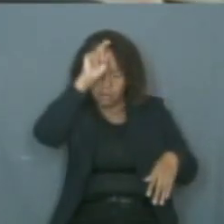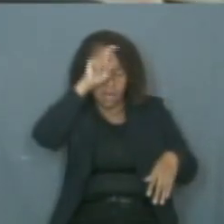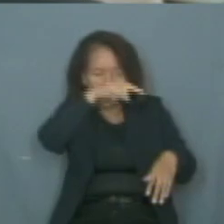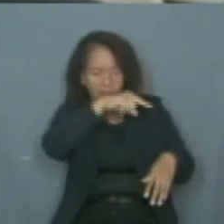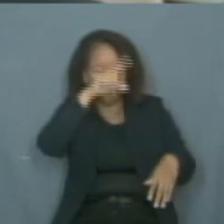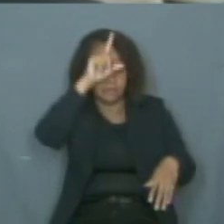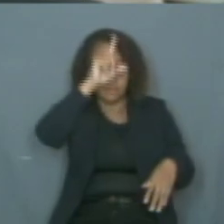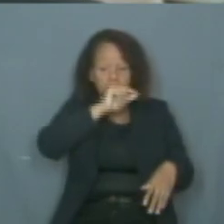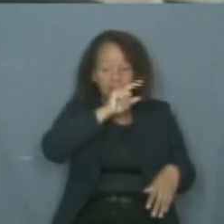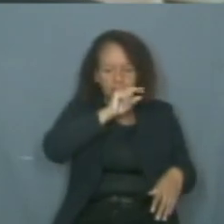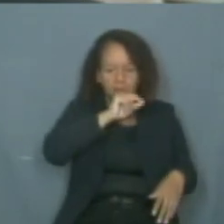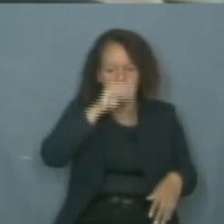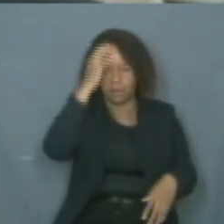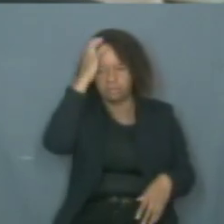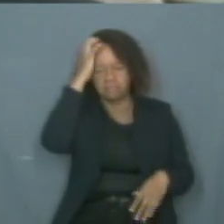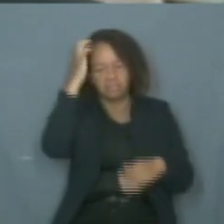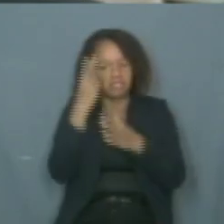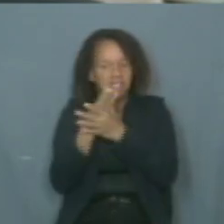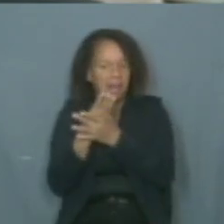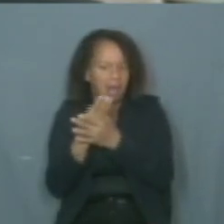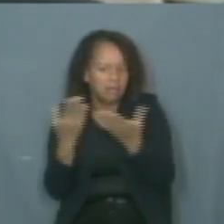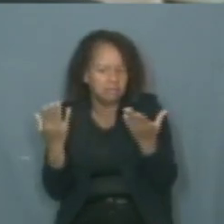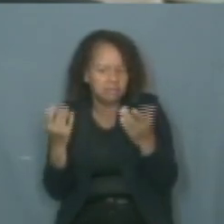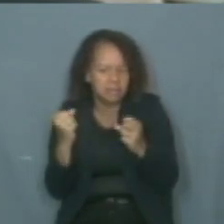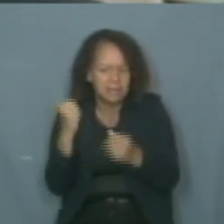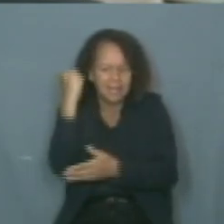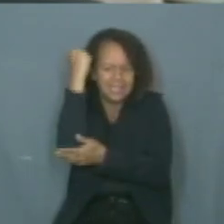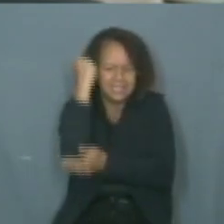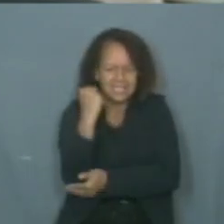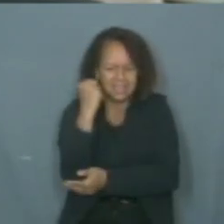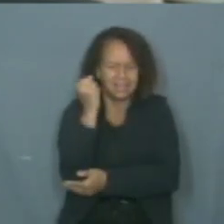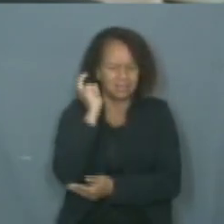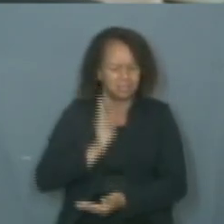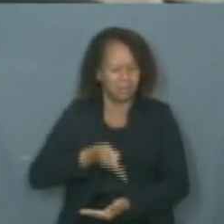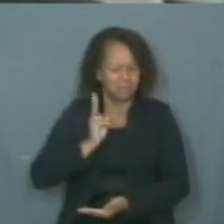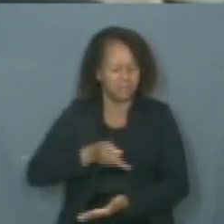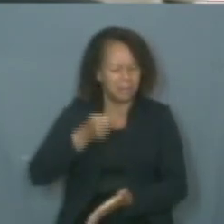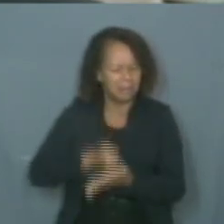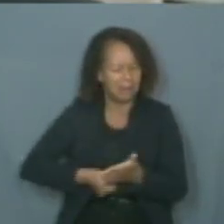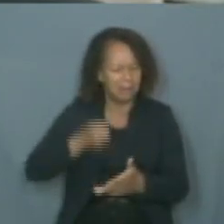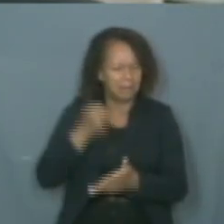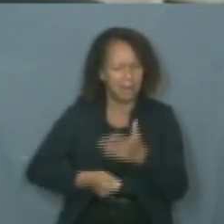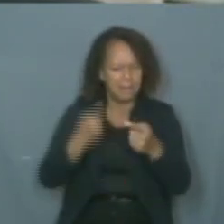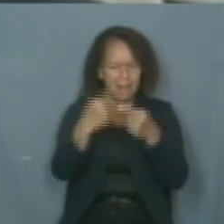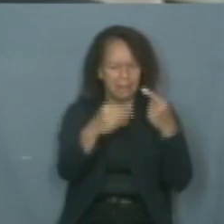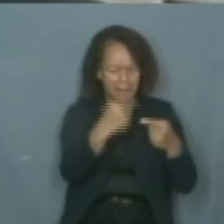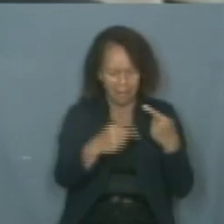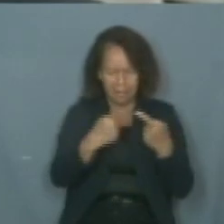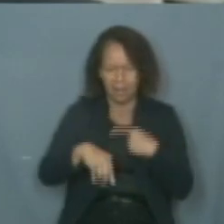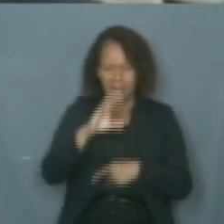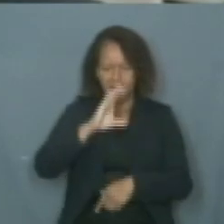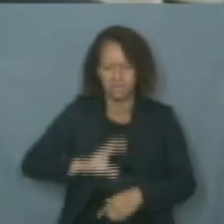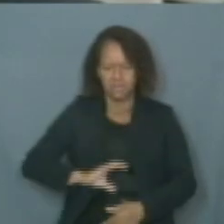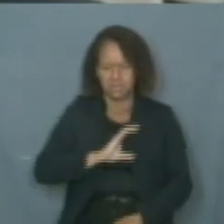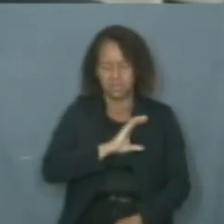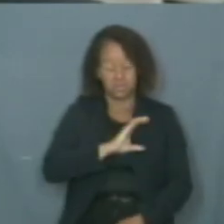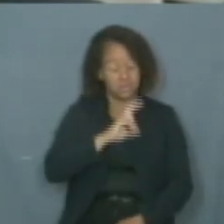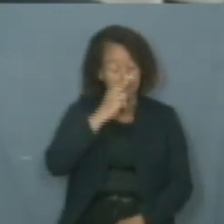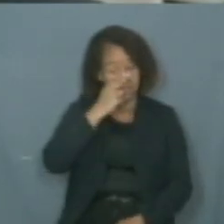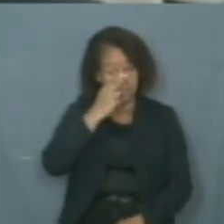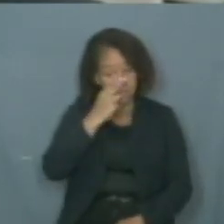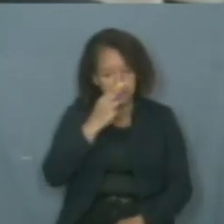for. Então, existe uma resistência para tentar impedir que os cristãos